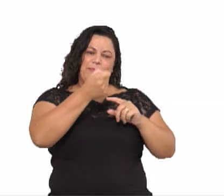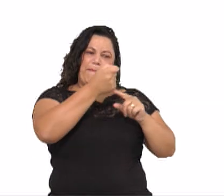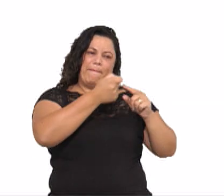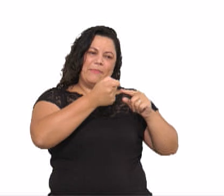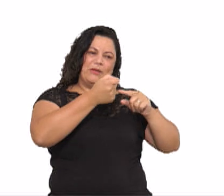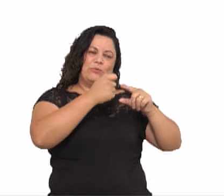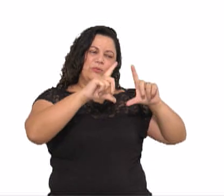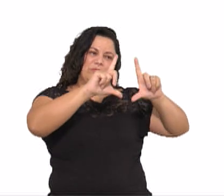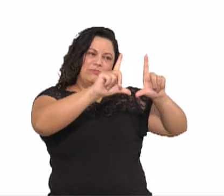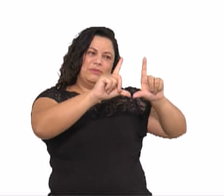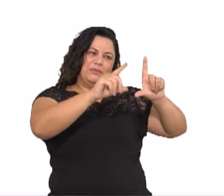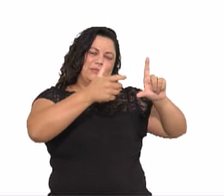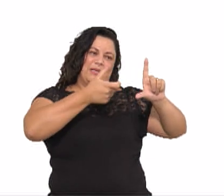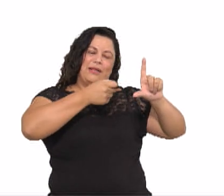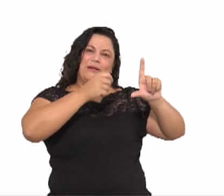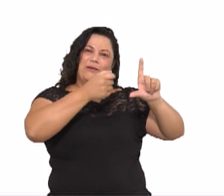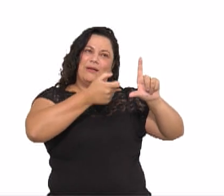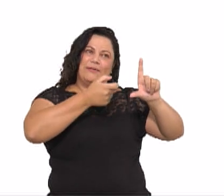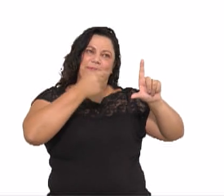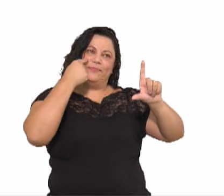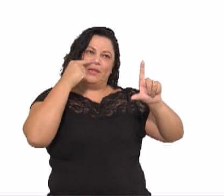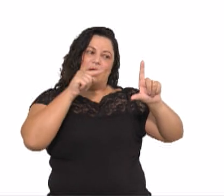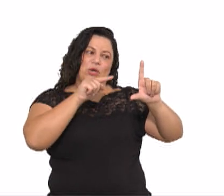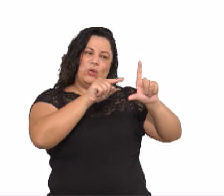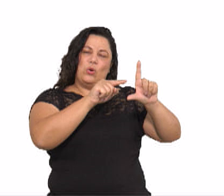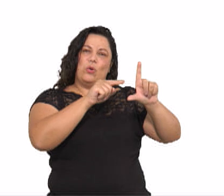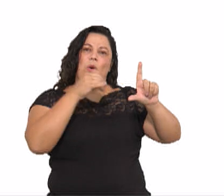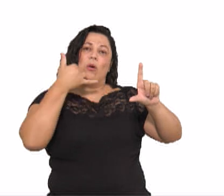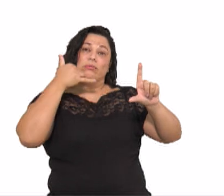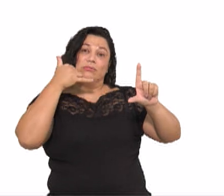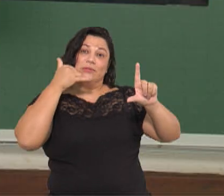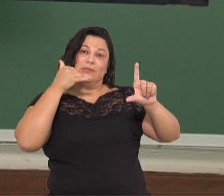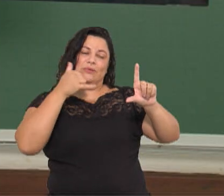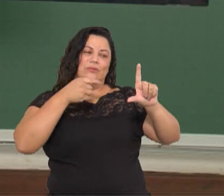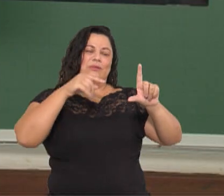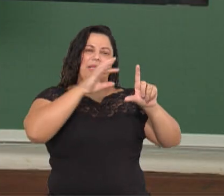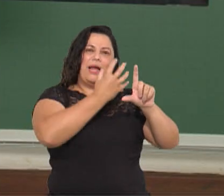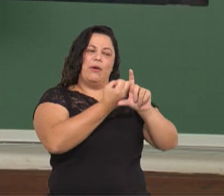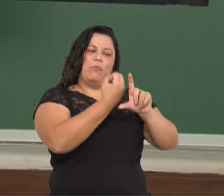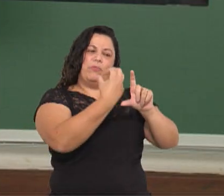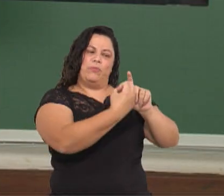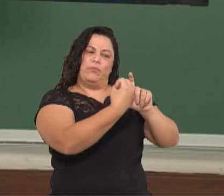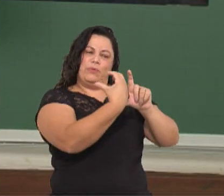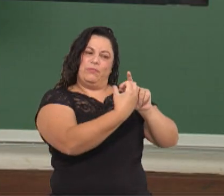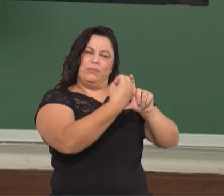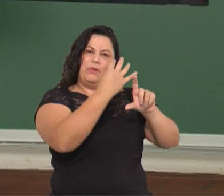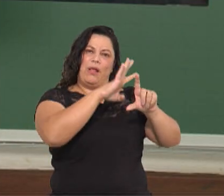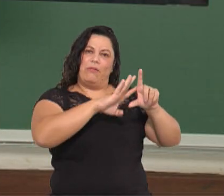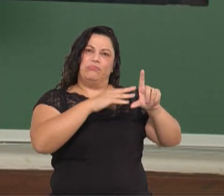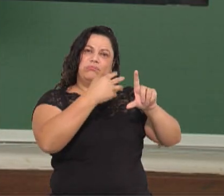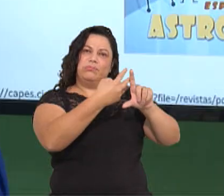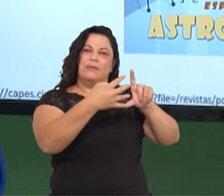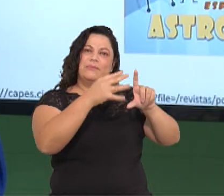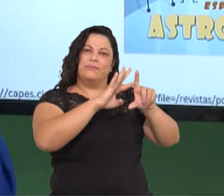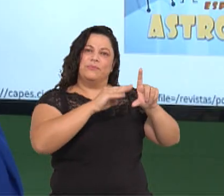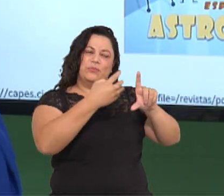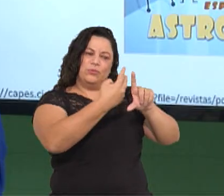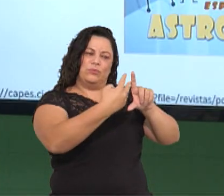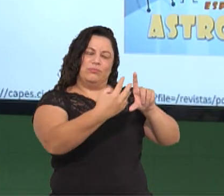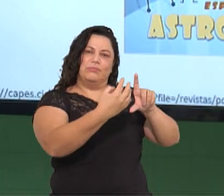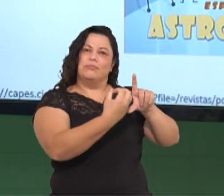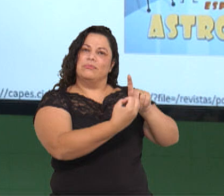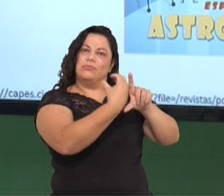tem o smartphone, aponta o smartphone para esse QR Code, para esse código, e ele vai